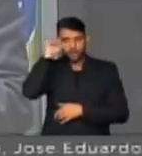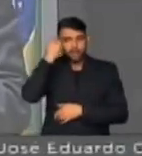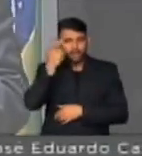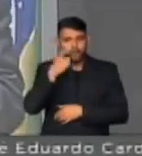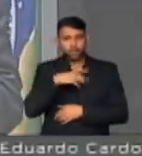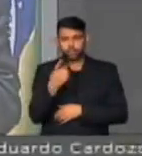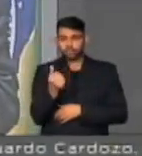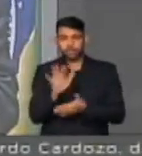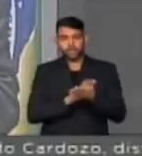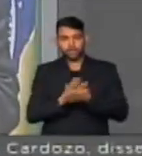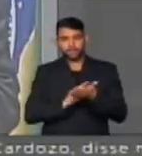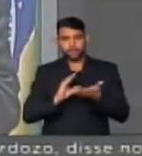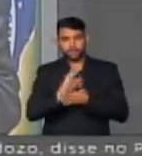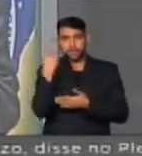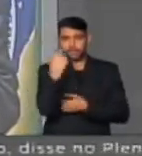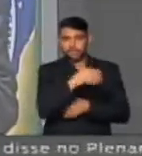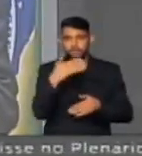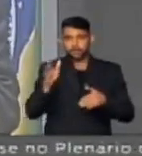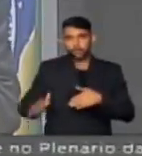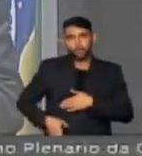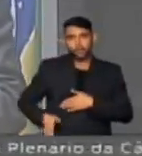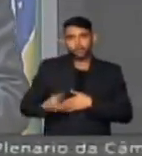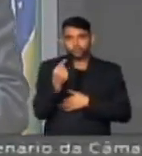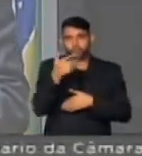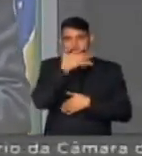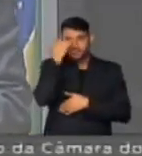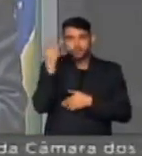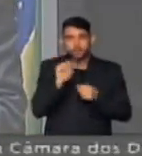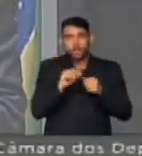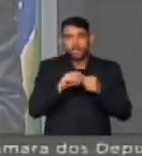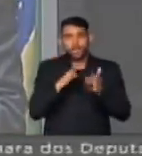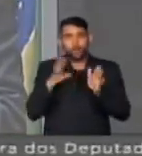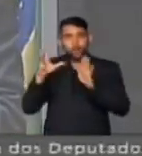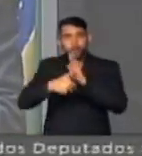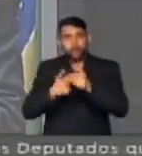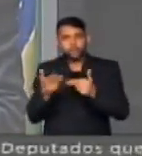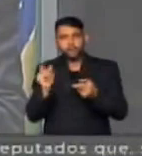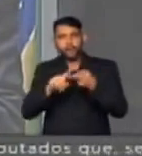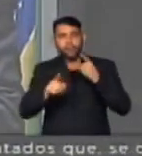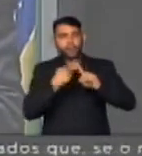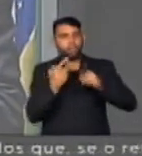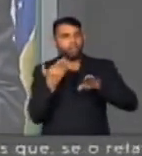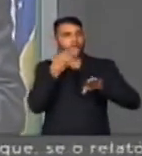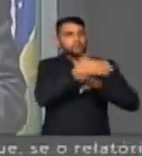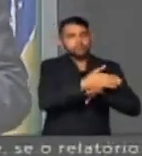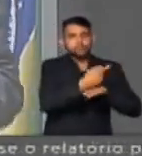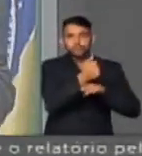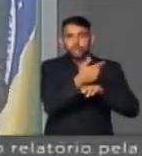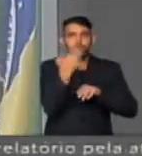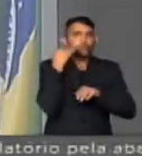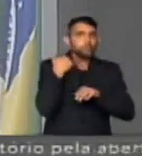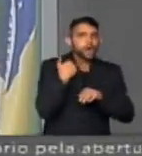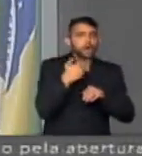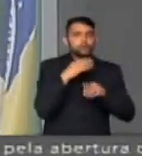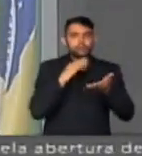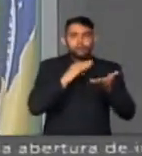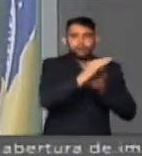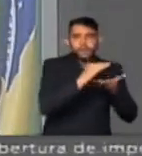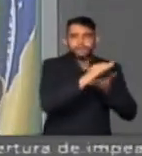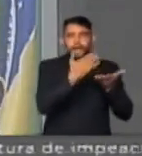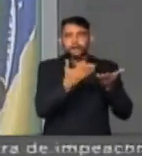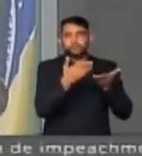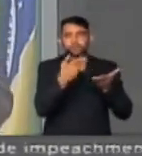O dinheiro que não foi para ti está no bolso de um safado larápio, que foi para lá negociar com o dinheiro do banco, com o dinheiro